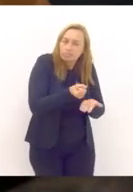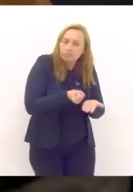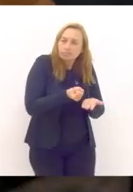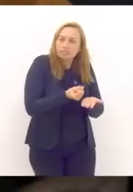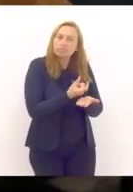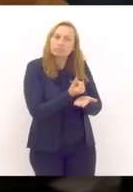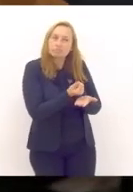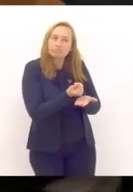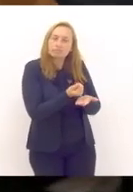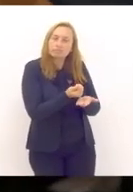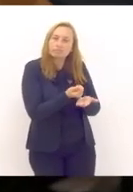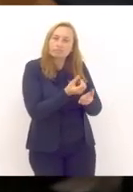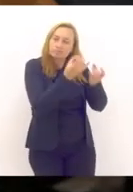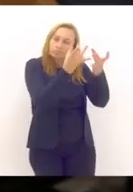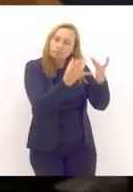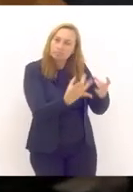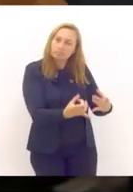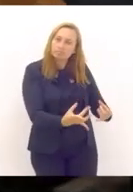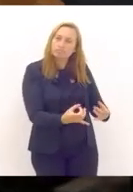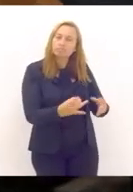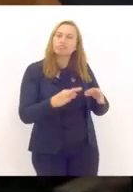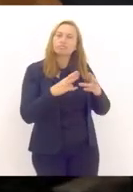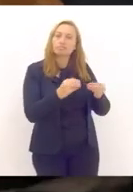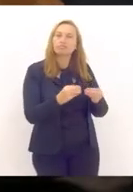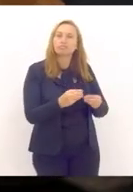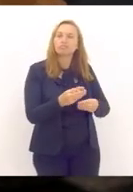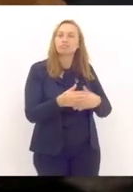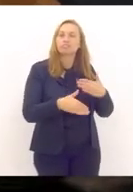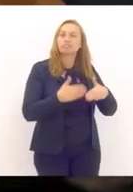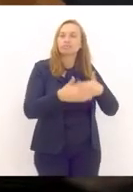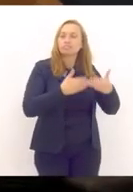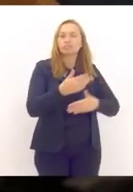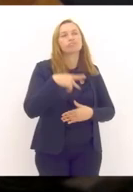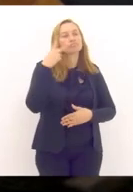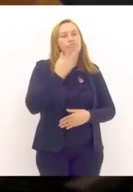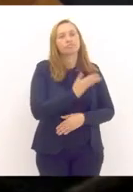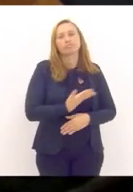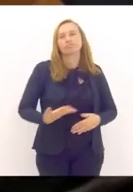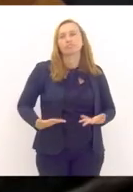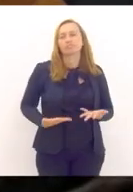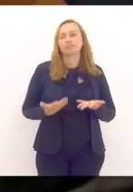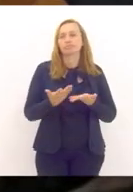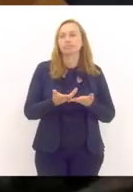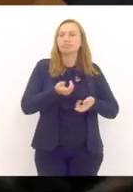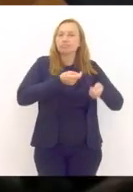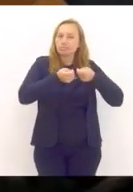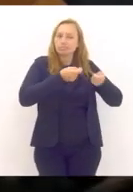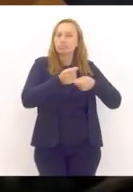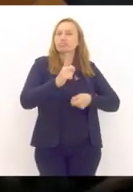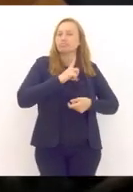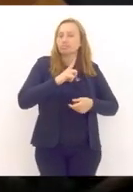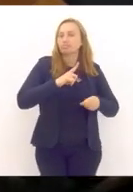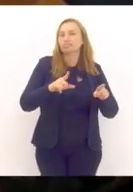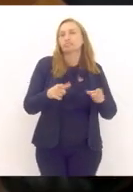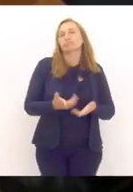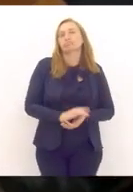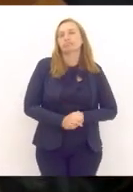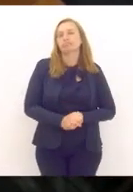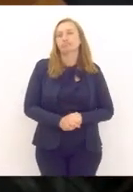estar, né, desenvolvendo política pública. Mas que a gente possa ter esse controle além do contábil,